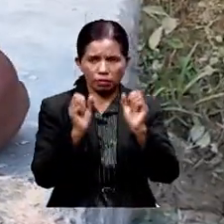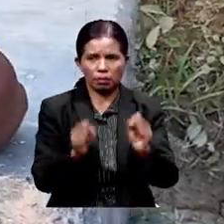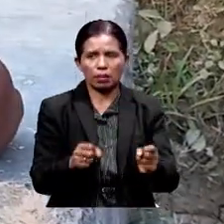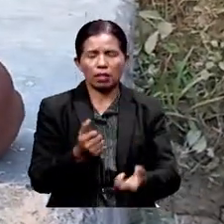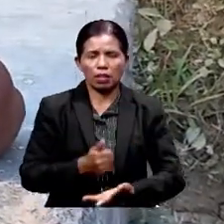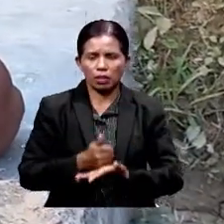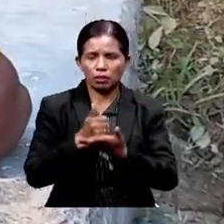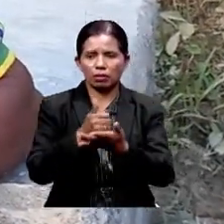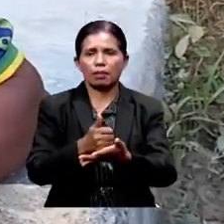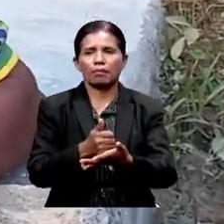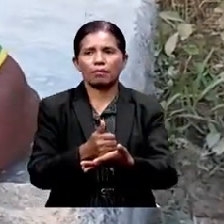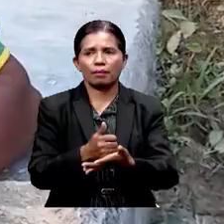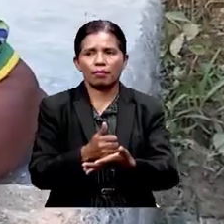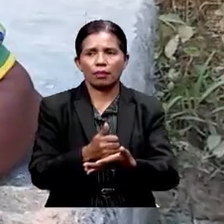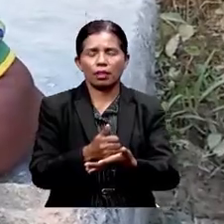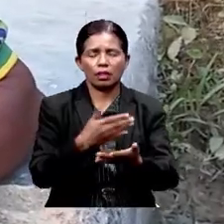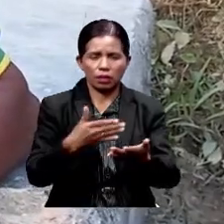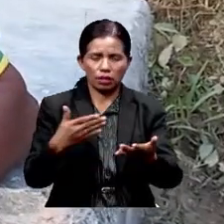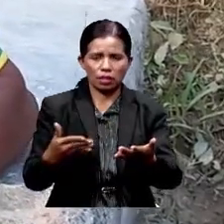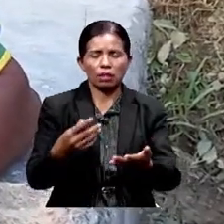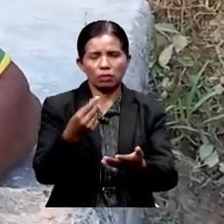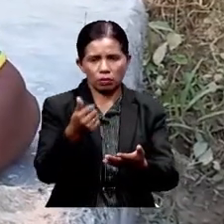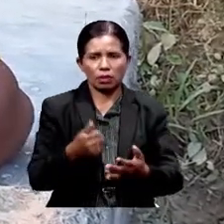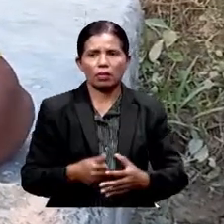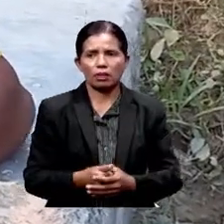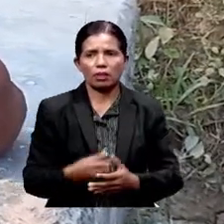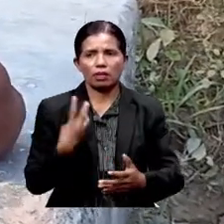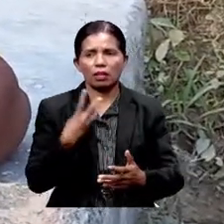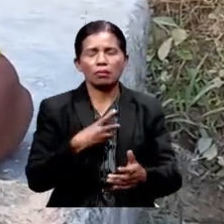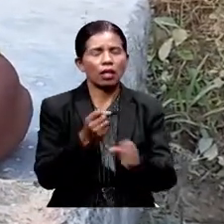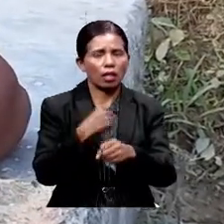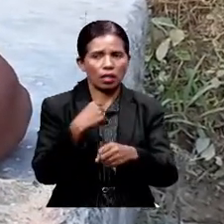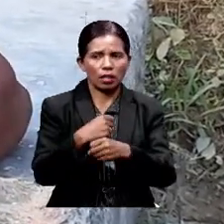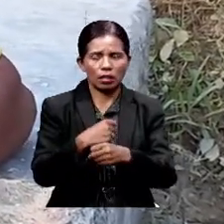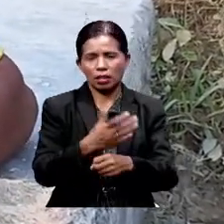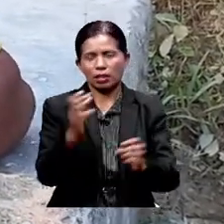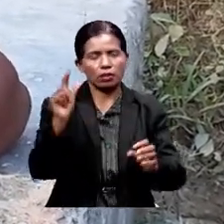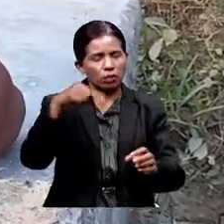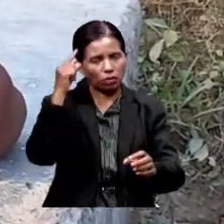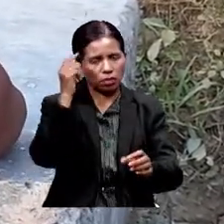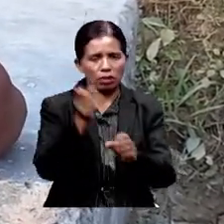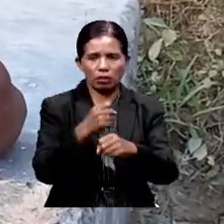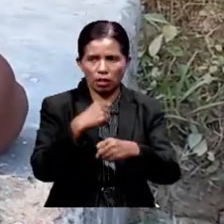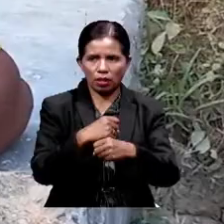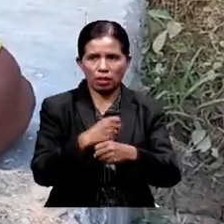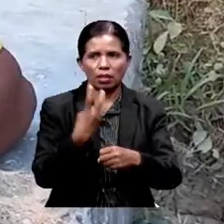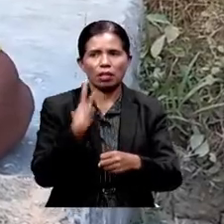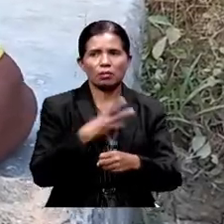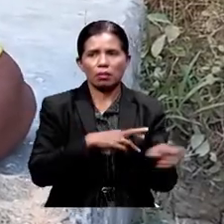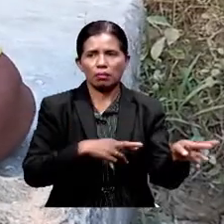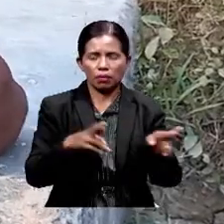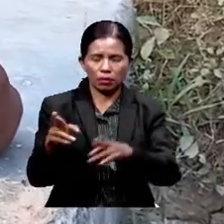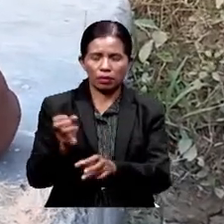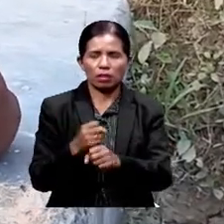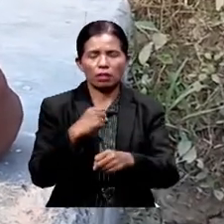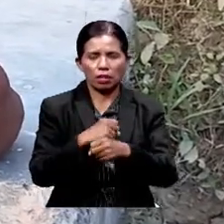ajuda material o itun. A me construir lá, se dianca tu governo, mas tu construir, mas a me ene pronto a tu construir